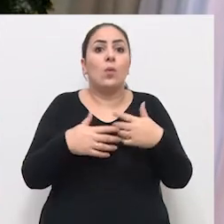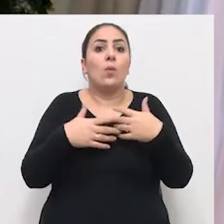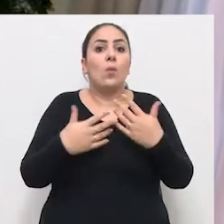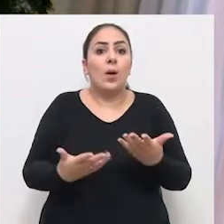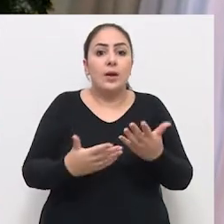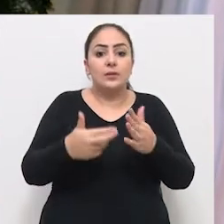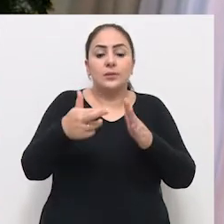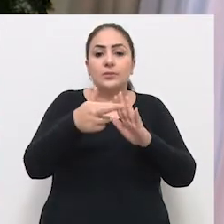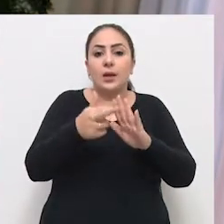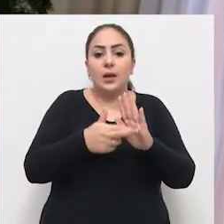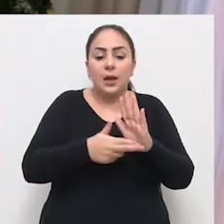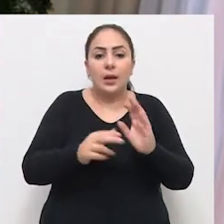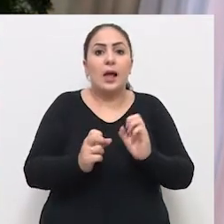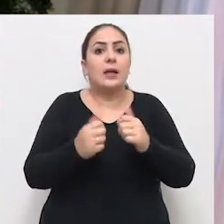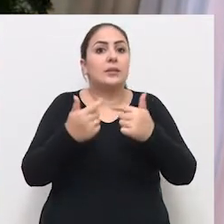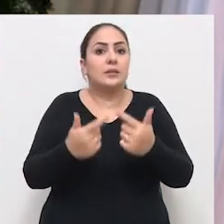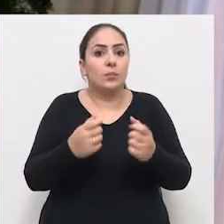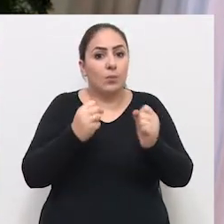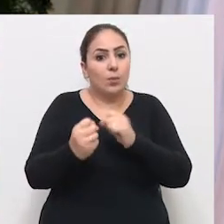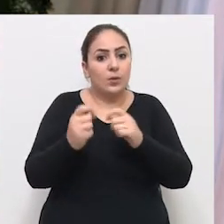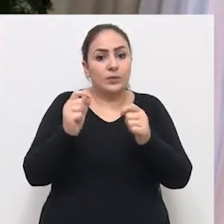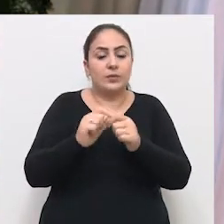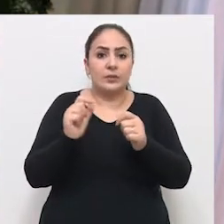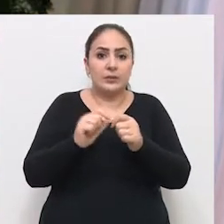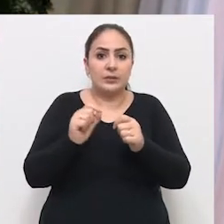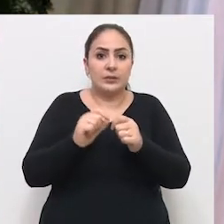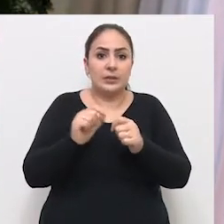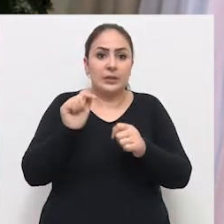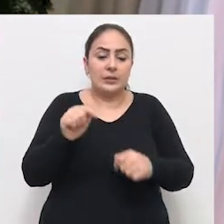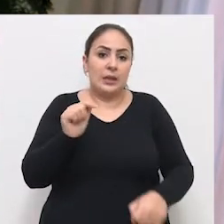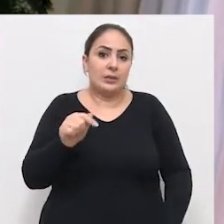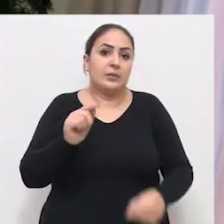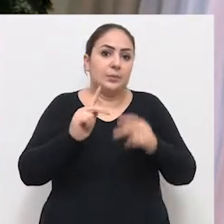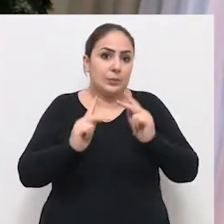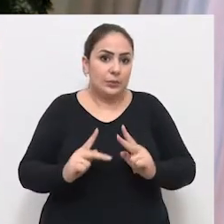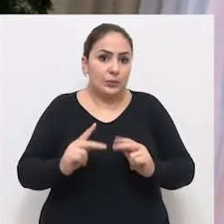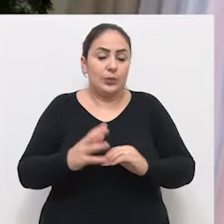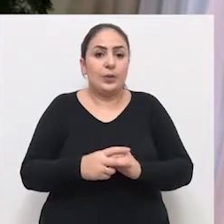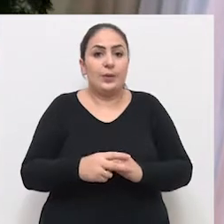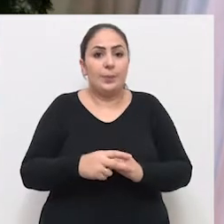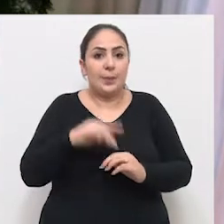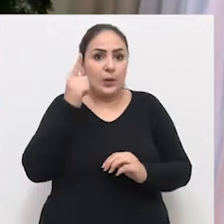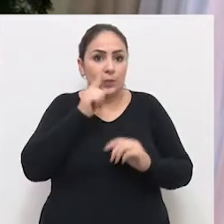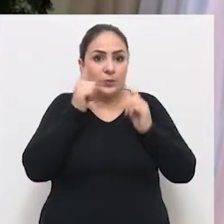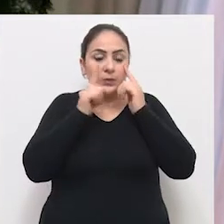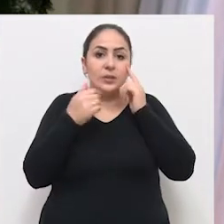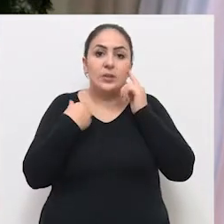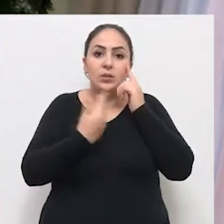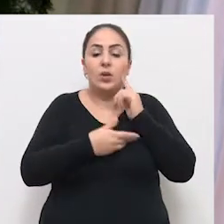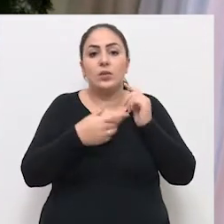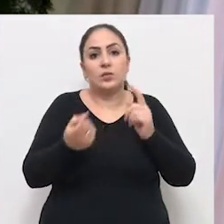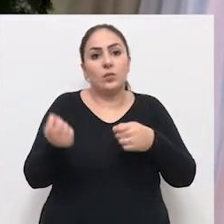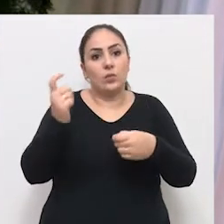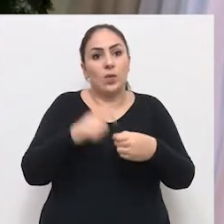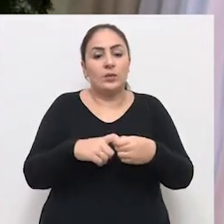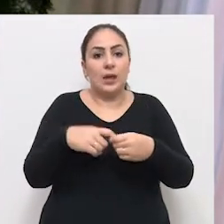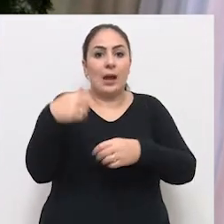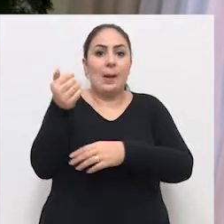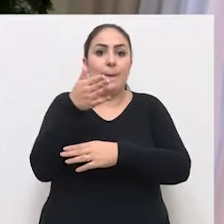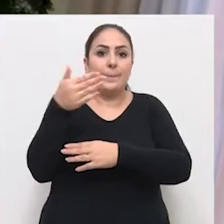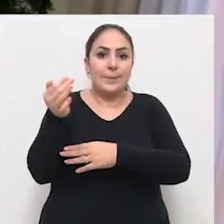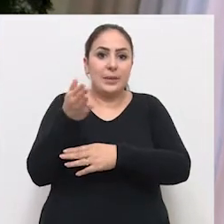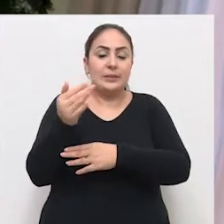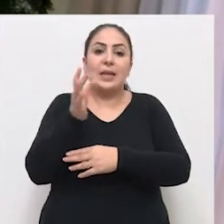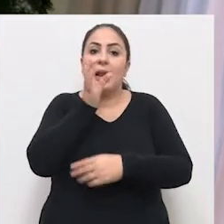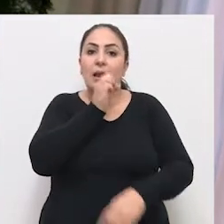solicitando então quais medidas, quais ações poderiam ser feitas então por esses entes para que possamos